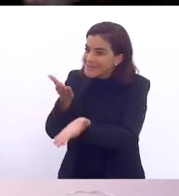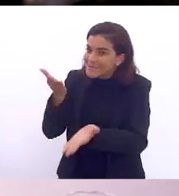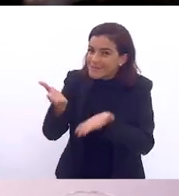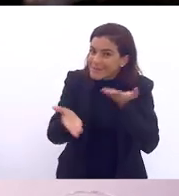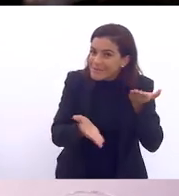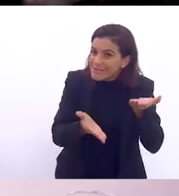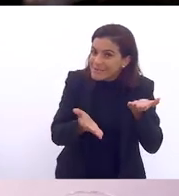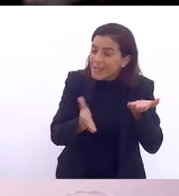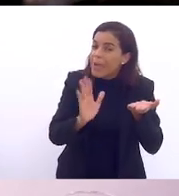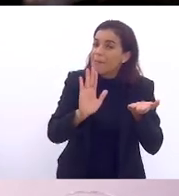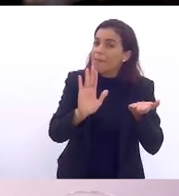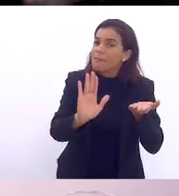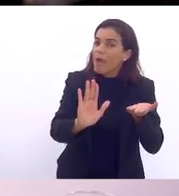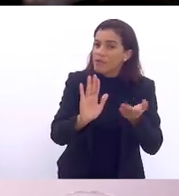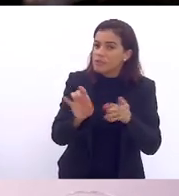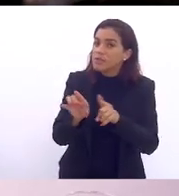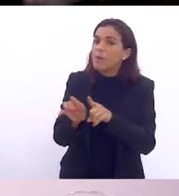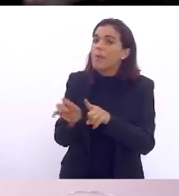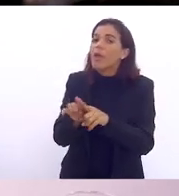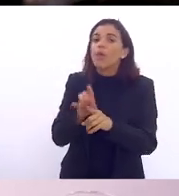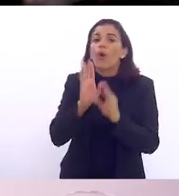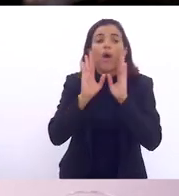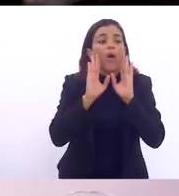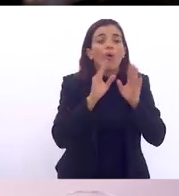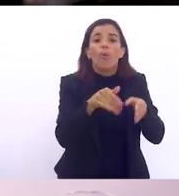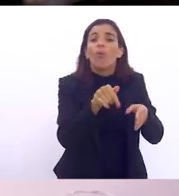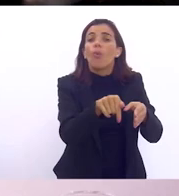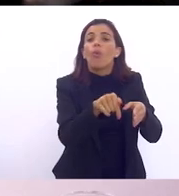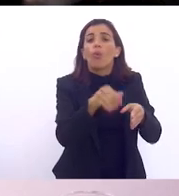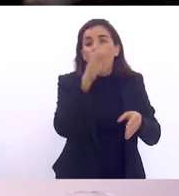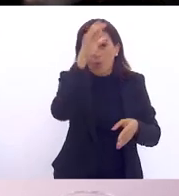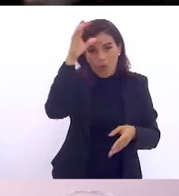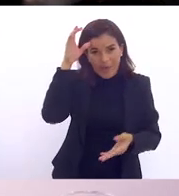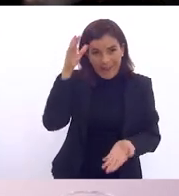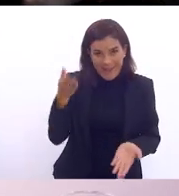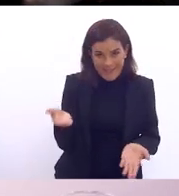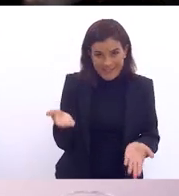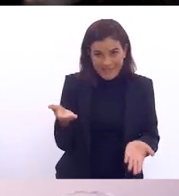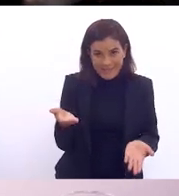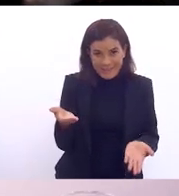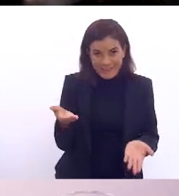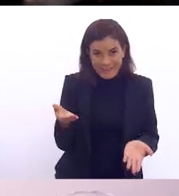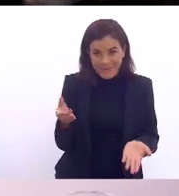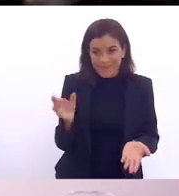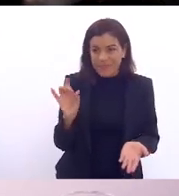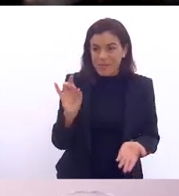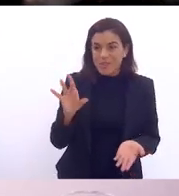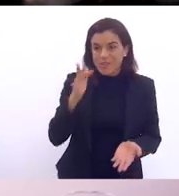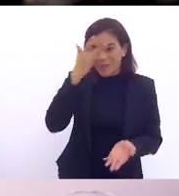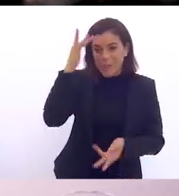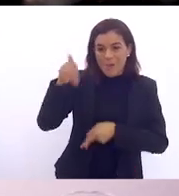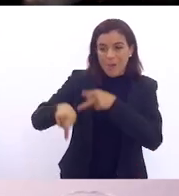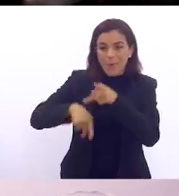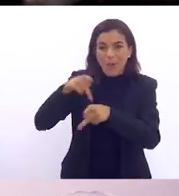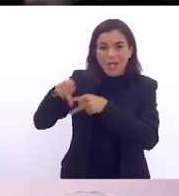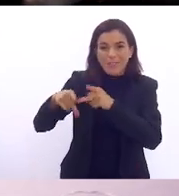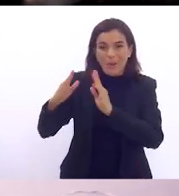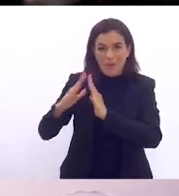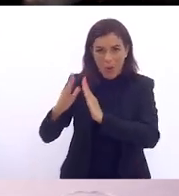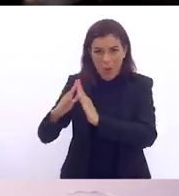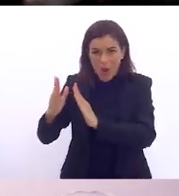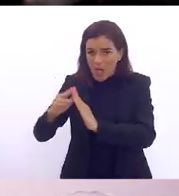considerando a quem ele se destina que é ao consumidor não só aos residentes na região mas como todos os que